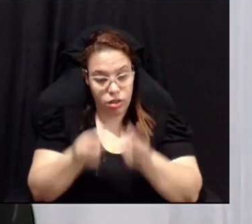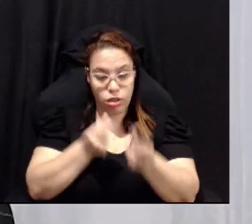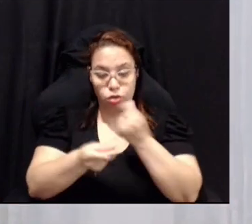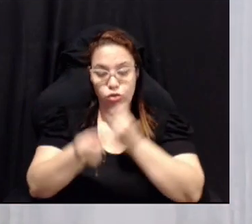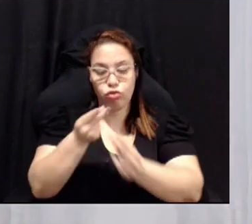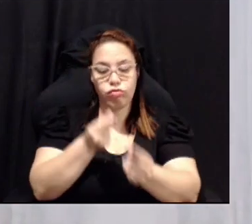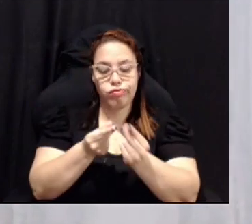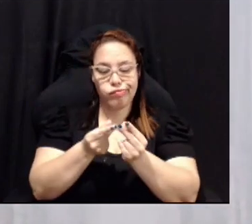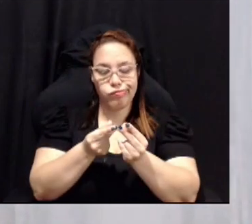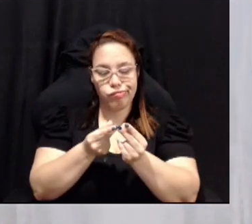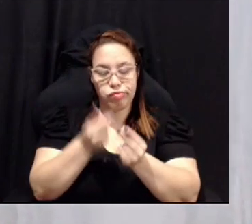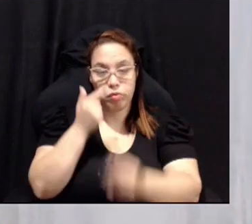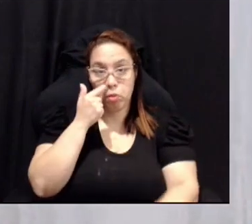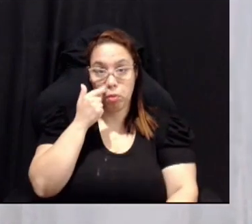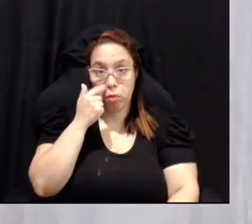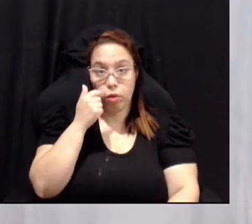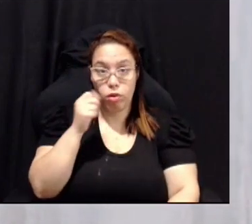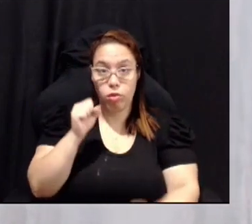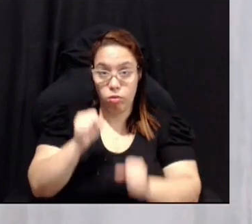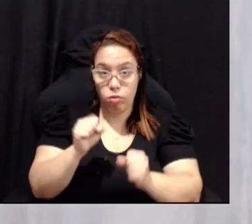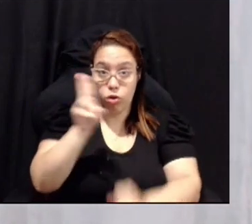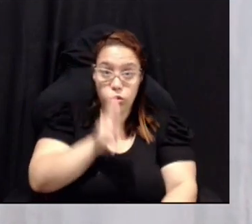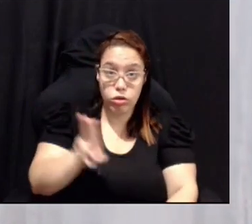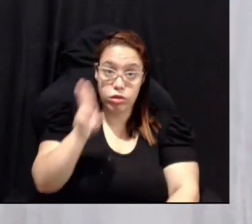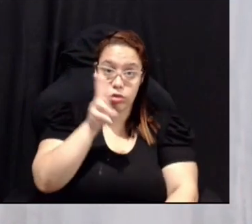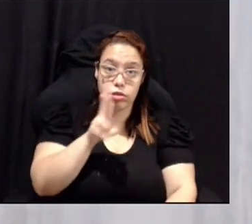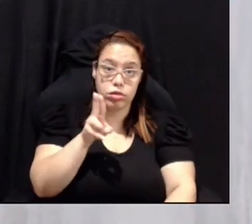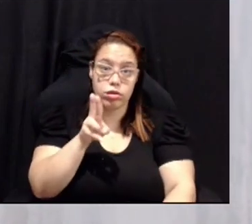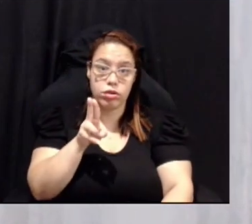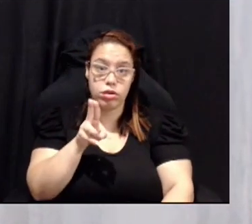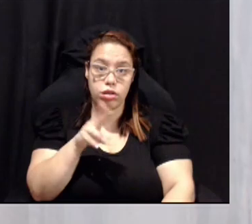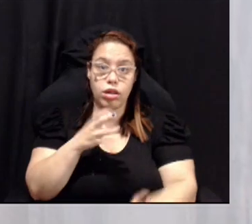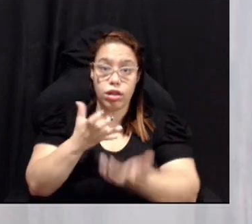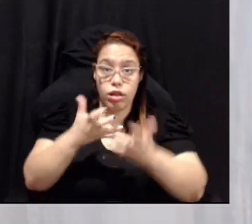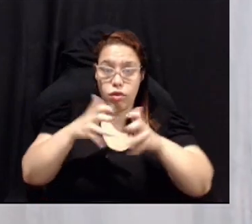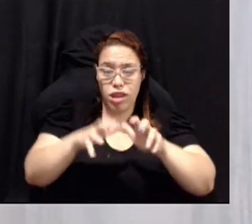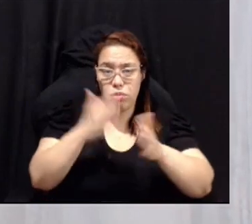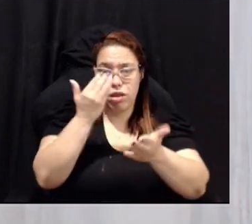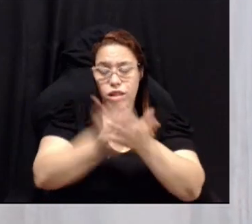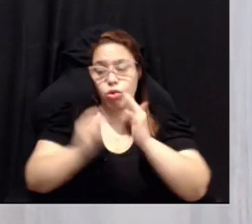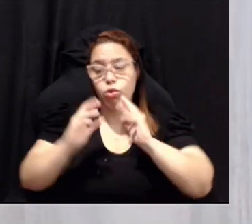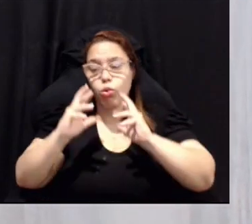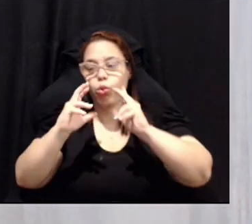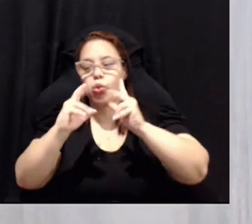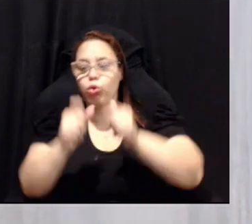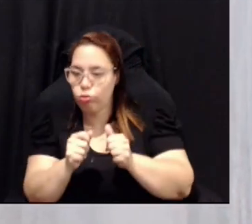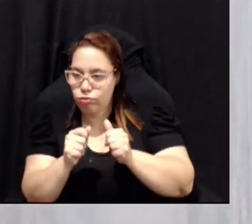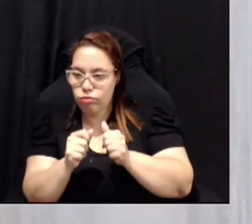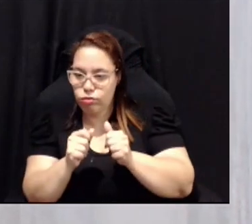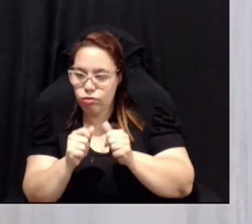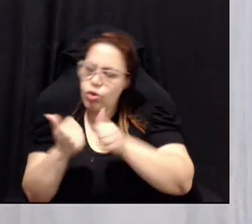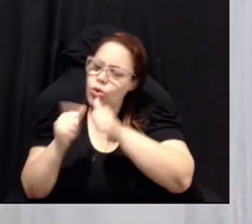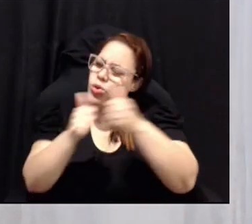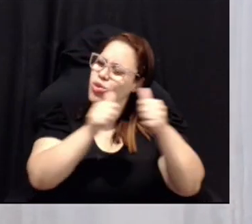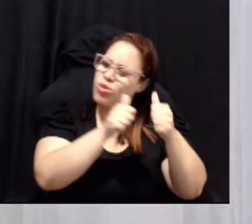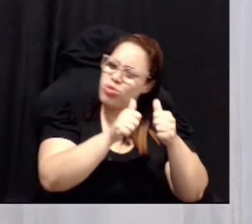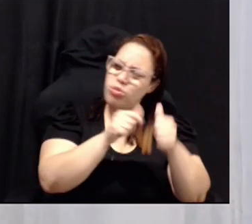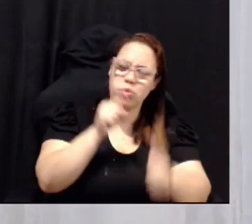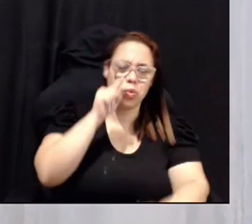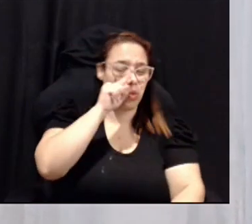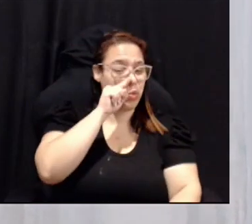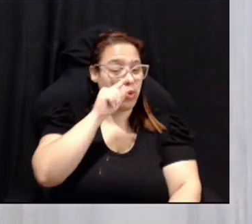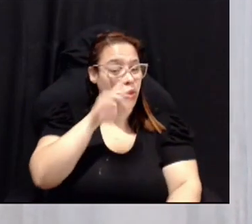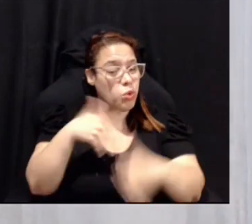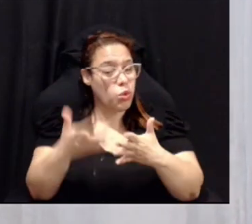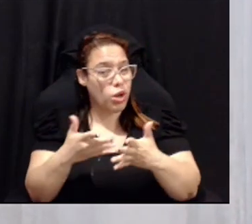que ele seja um dinheiro que você pode usar, mas de repente você não quer perder tudo. Então, faça uma análise de risco para quanto do valor você